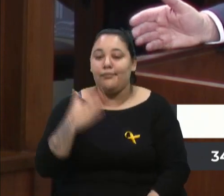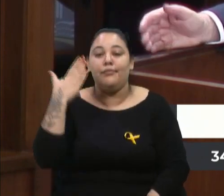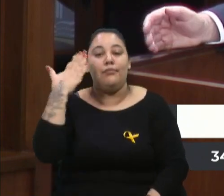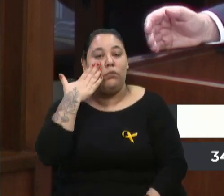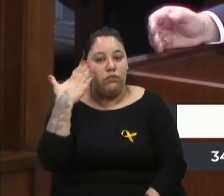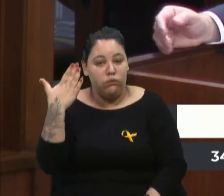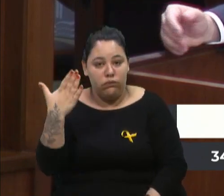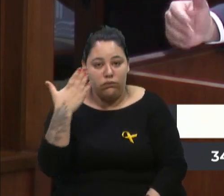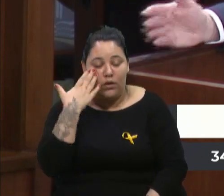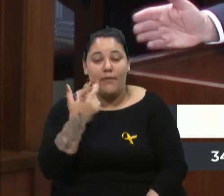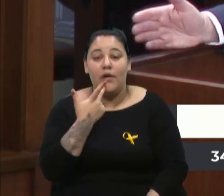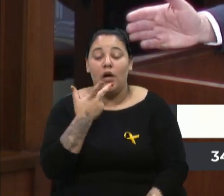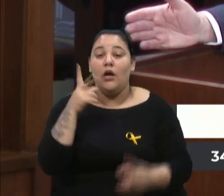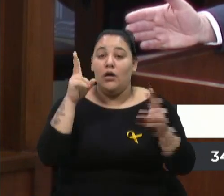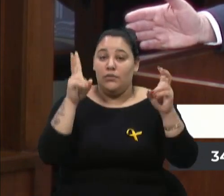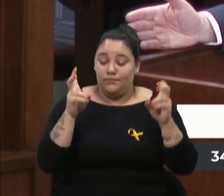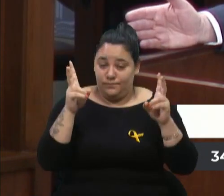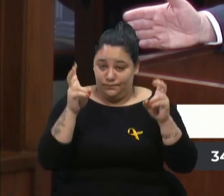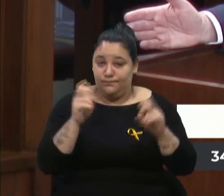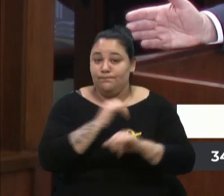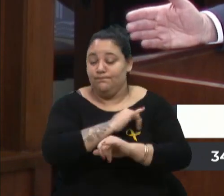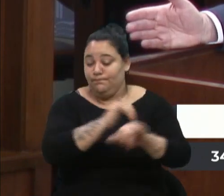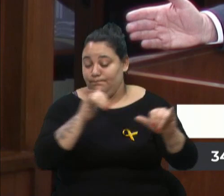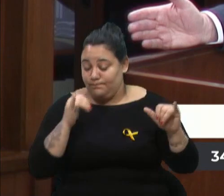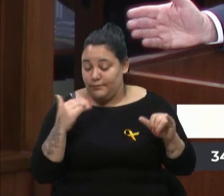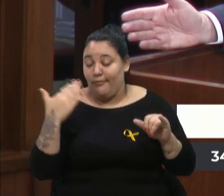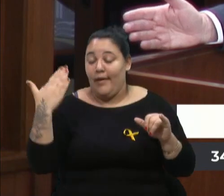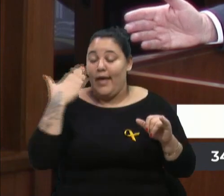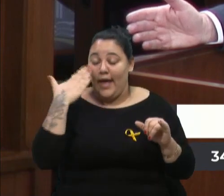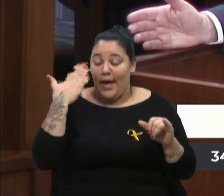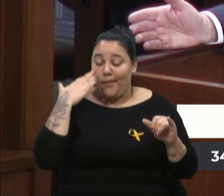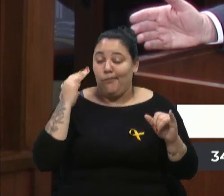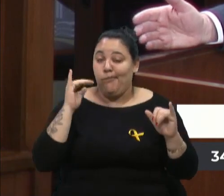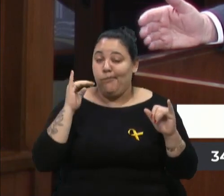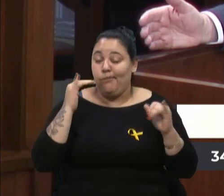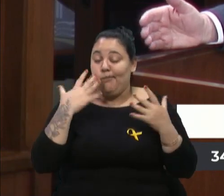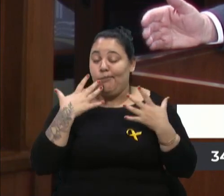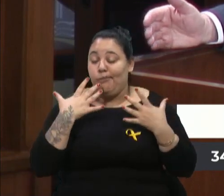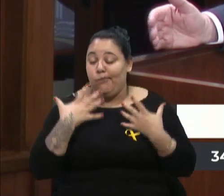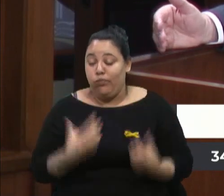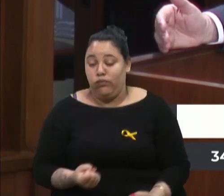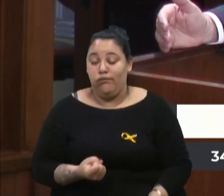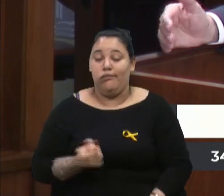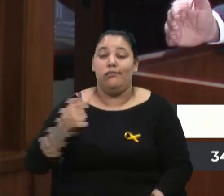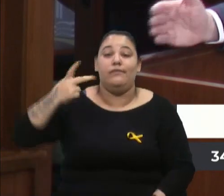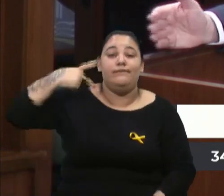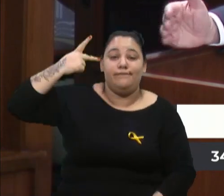temas polêmicos, vem o desgaste político também, e, às vezes,